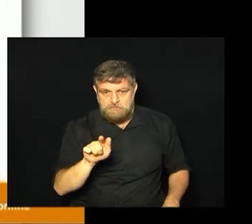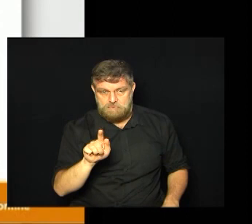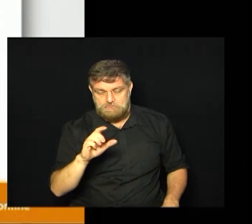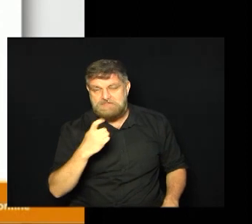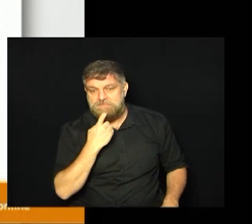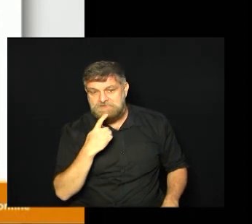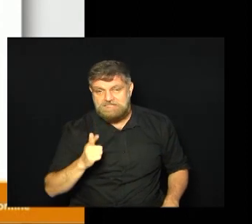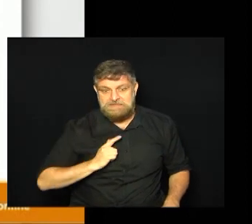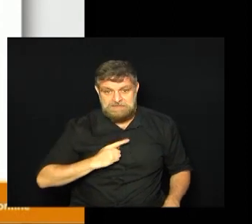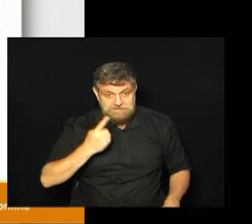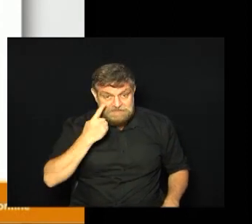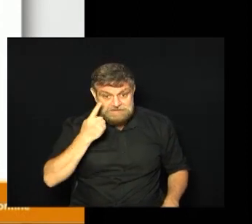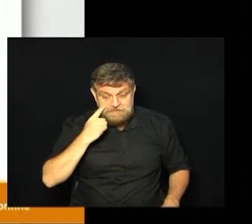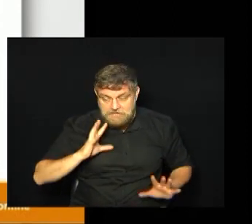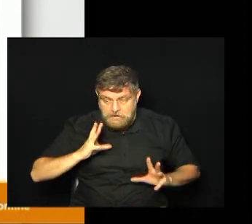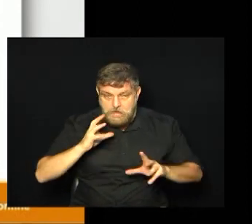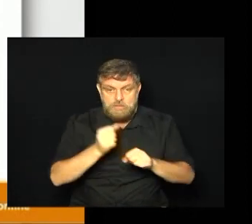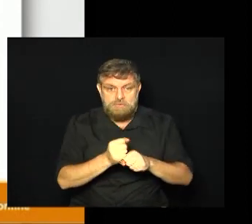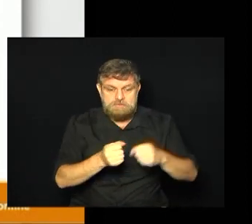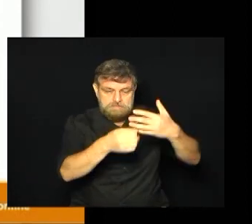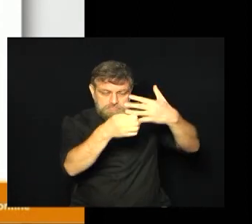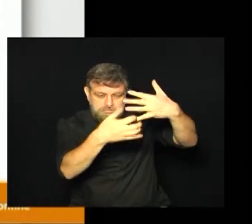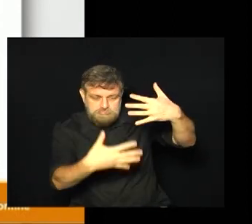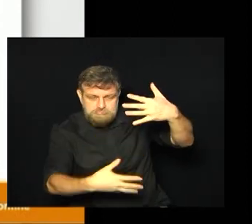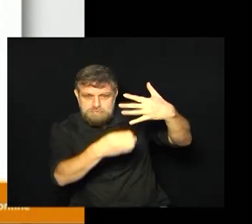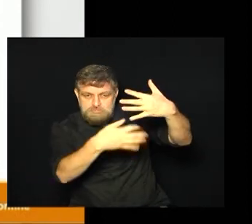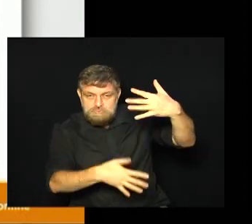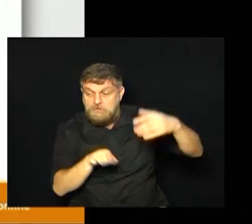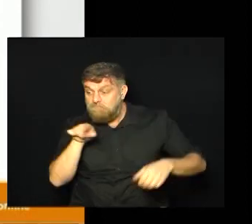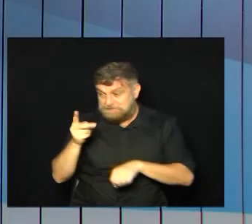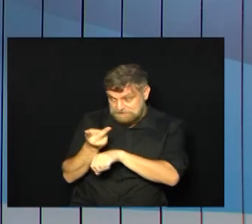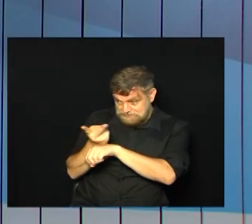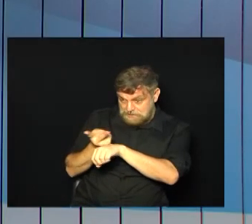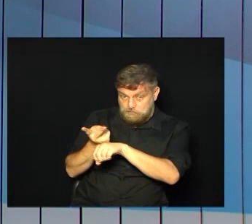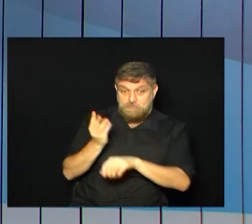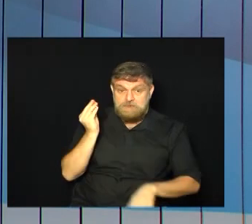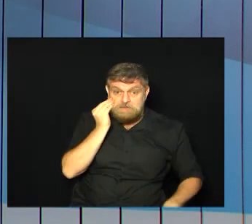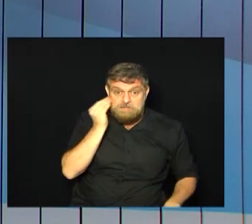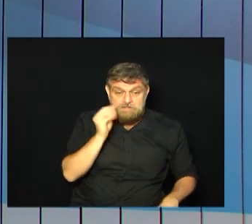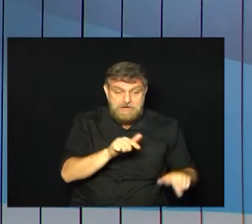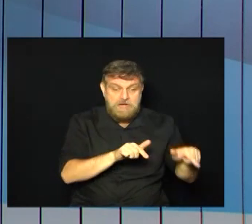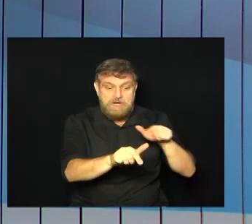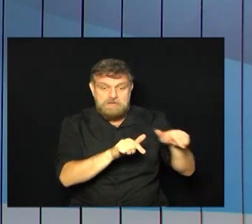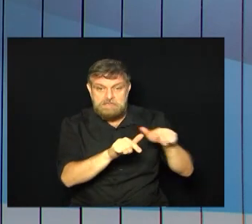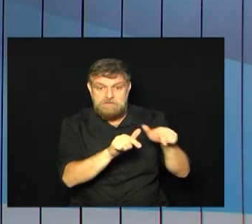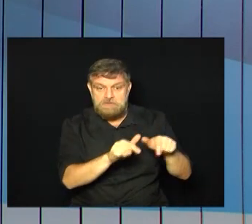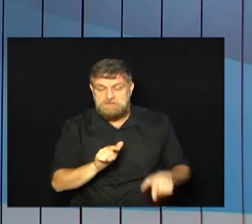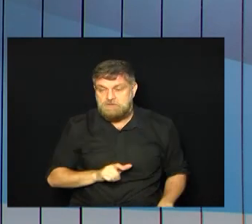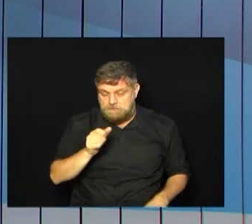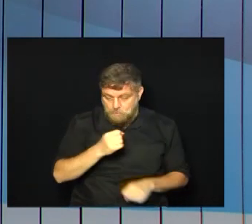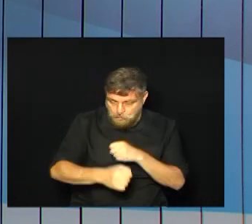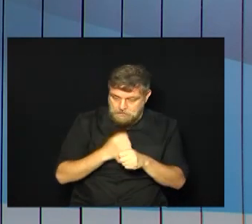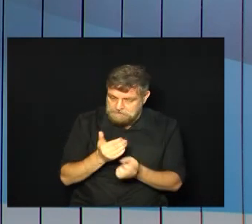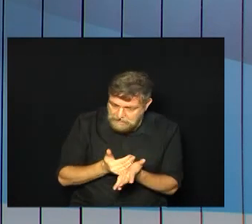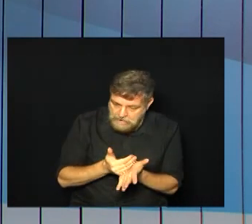cepat.campinas.sp.gov.br, você tem acesso a todas as vagas. Então, você que está em busca de uma oportunidade no mercado de trabalho, é começo de ano,